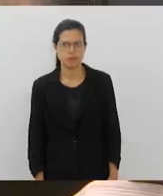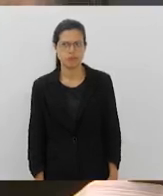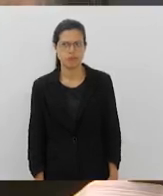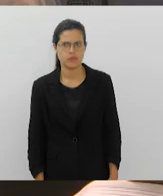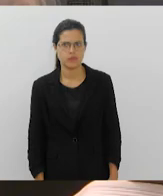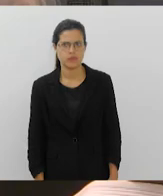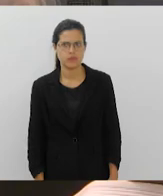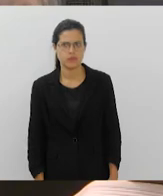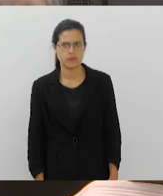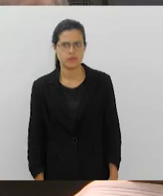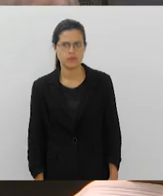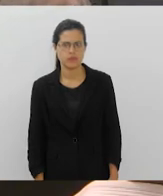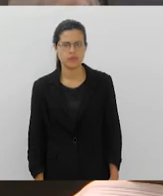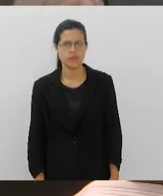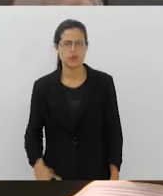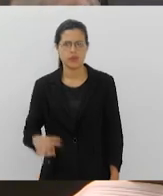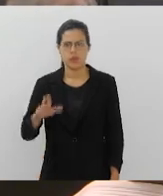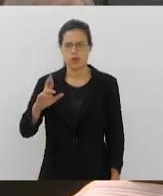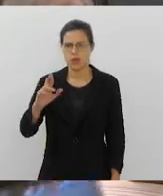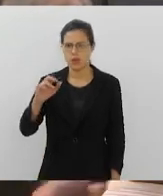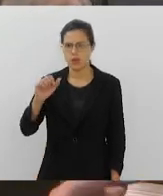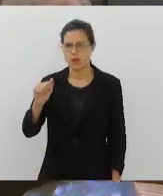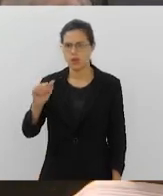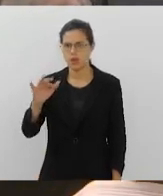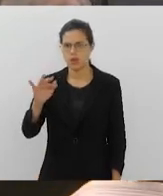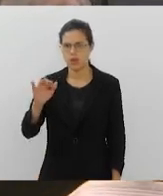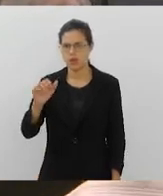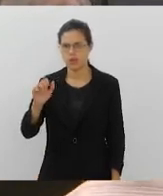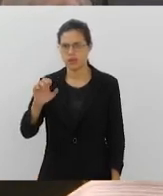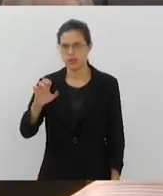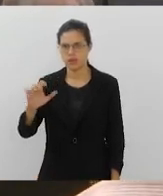Próximo agraciado, o senhor Rafael Reis Magalhães.